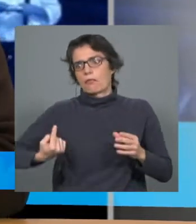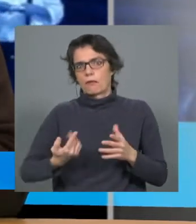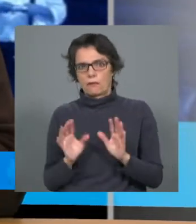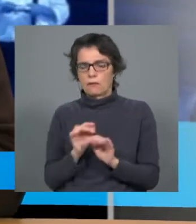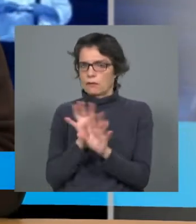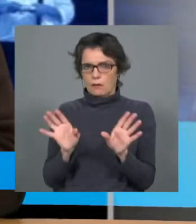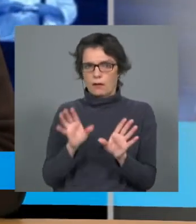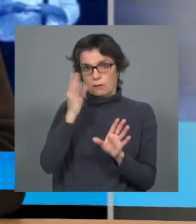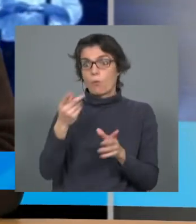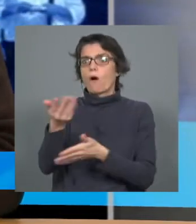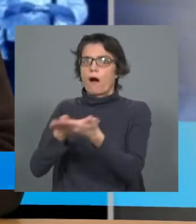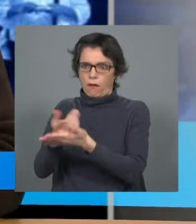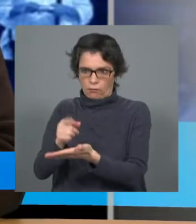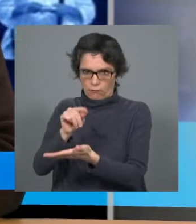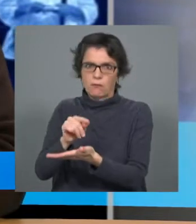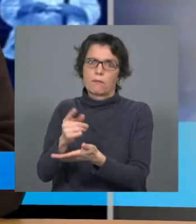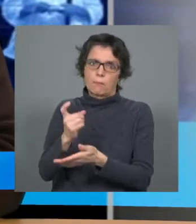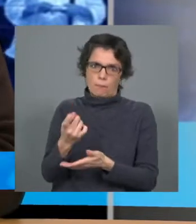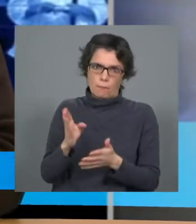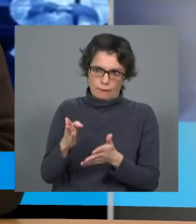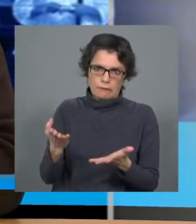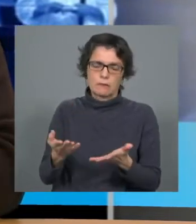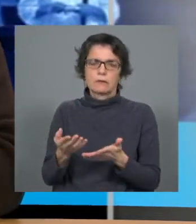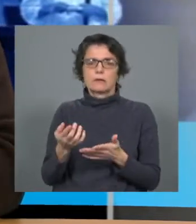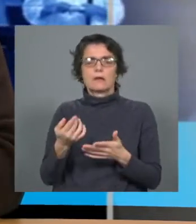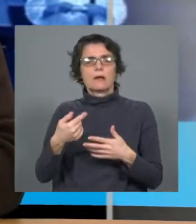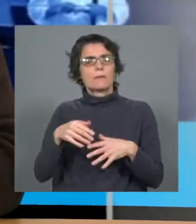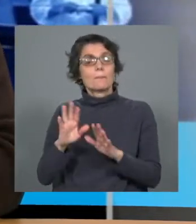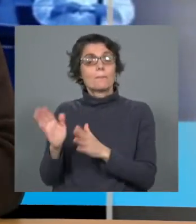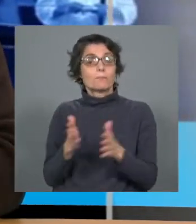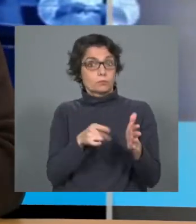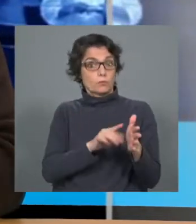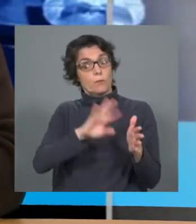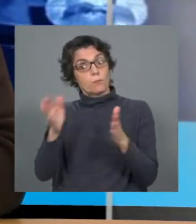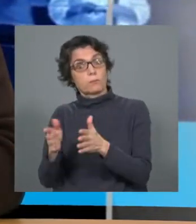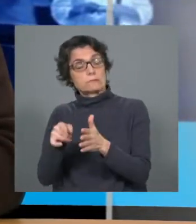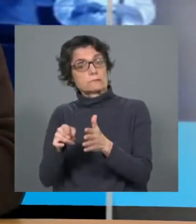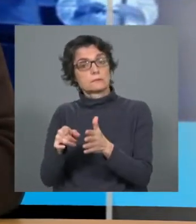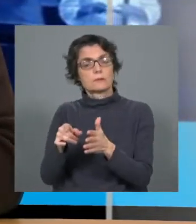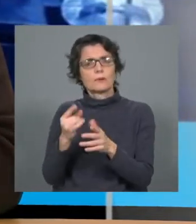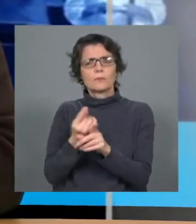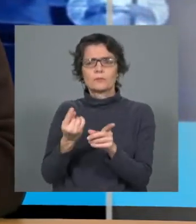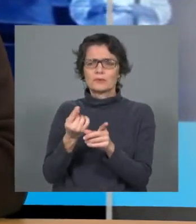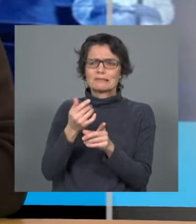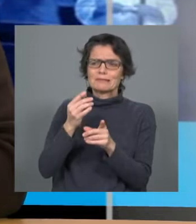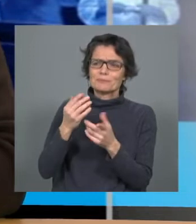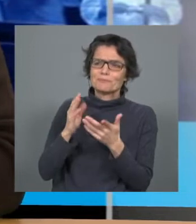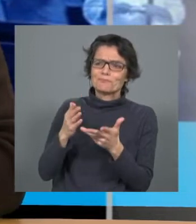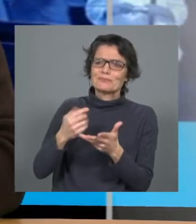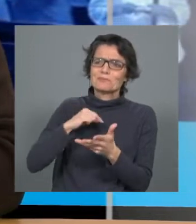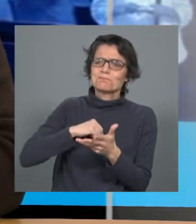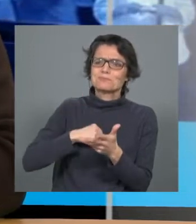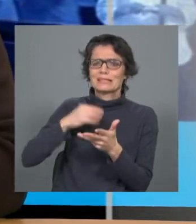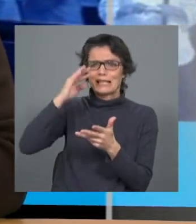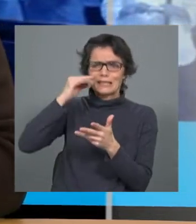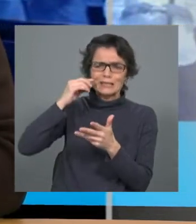e a economia está a precisar de desconfinar. Por outro, porque precisamos desse horizonte, mesmo que não